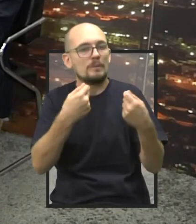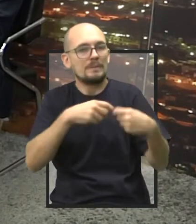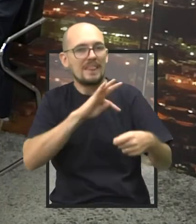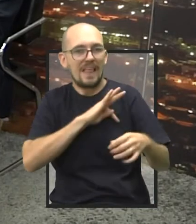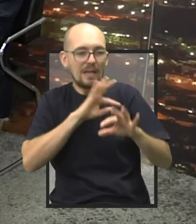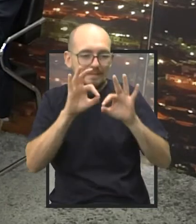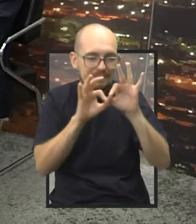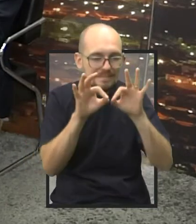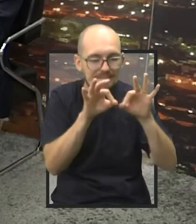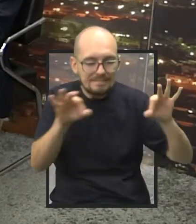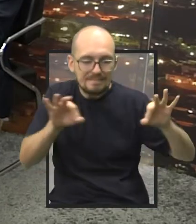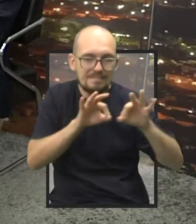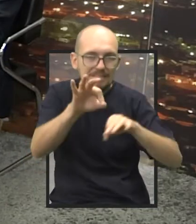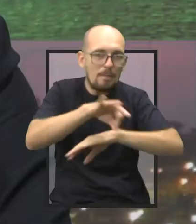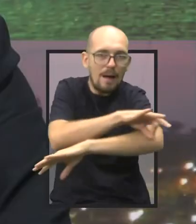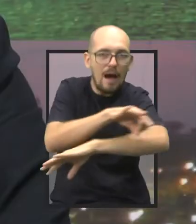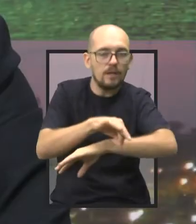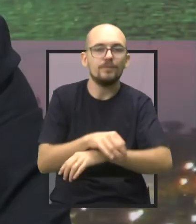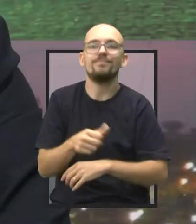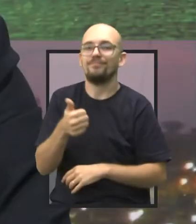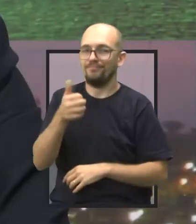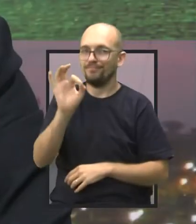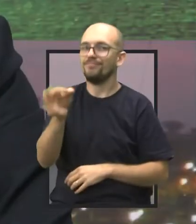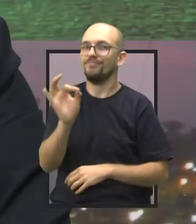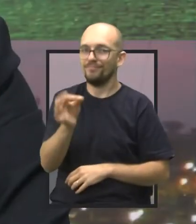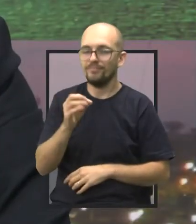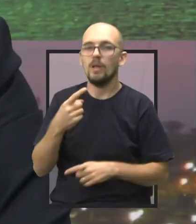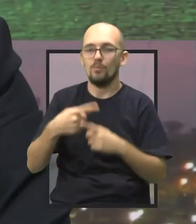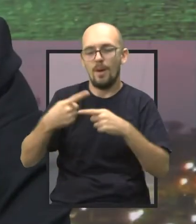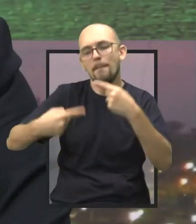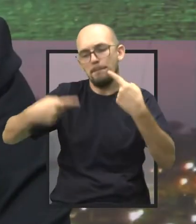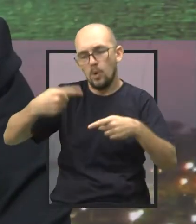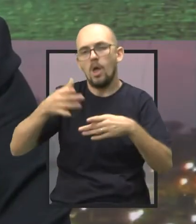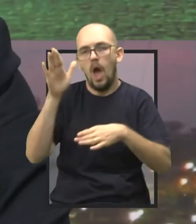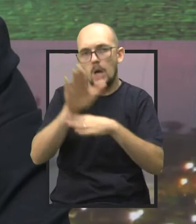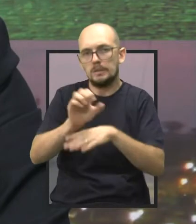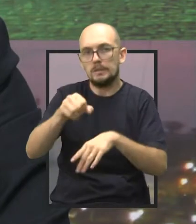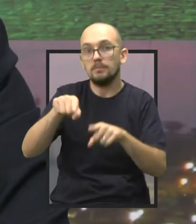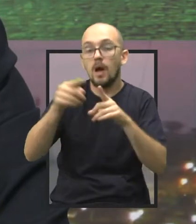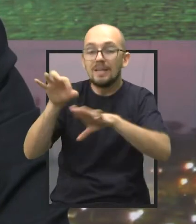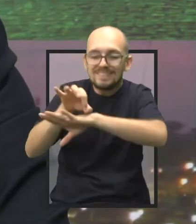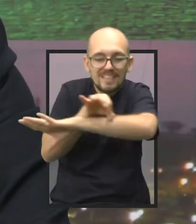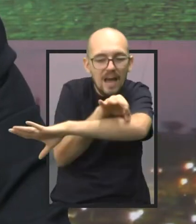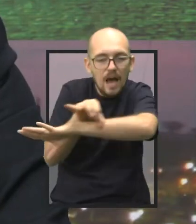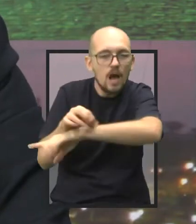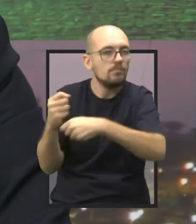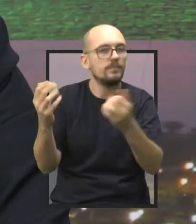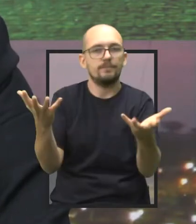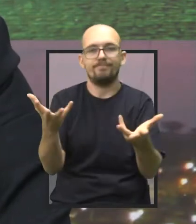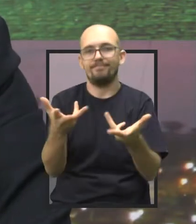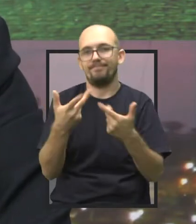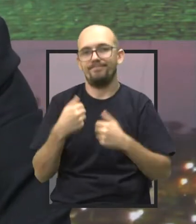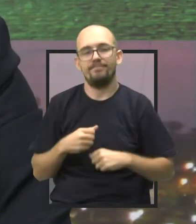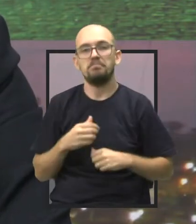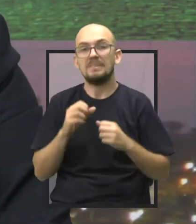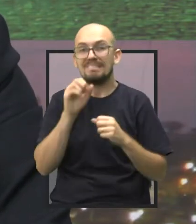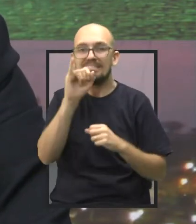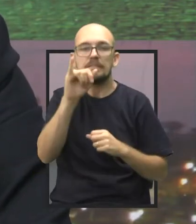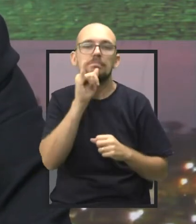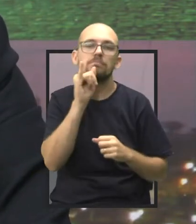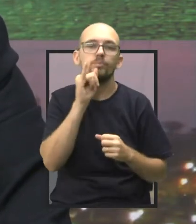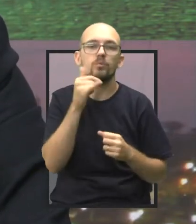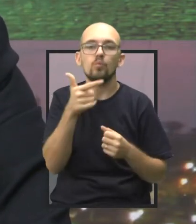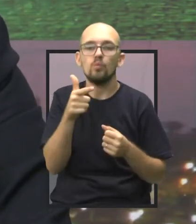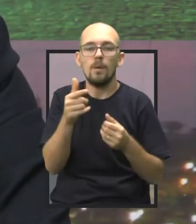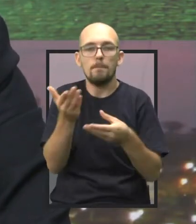também. É técnico. A política também ajuda, mas o técnico, ele é primordial, né? Se você não tem